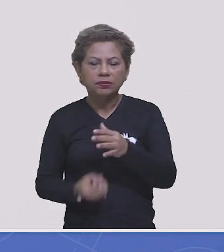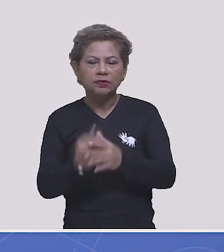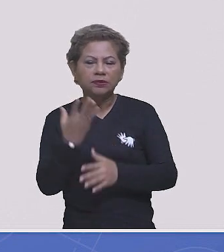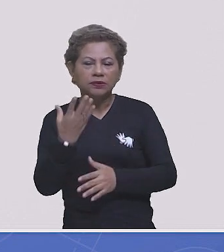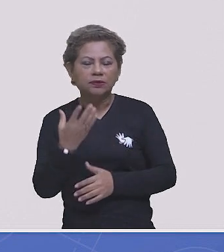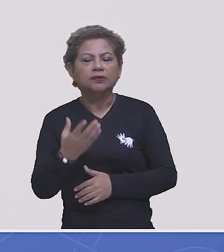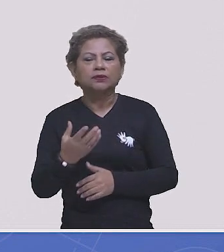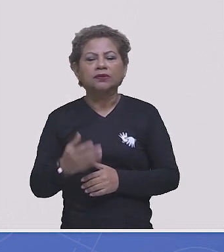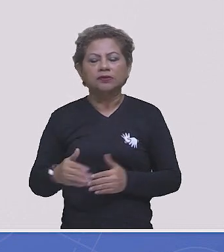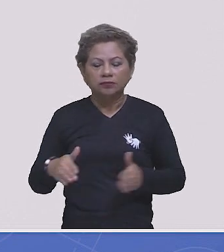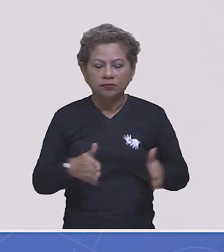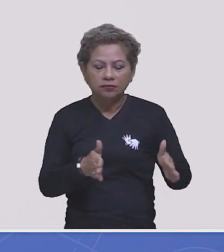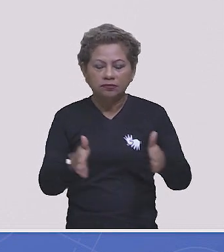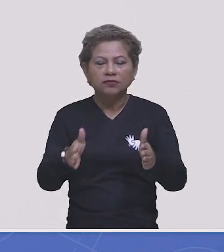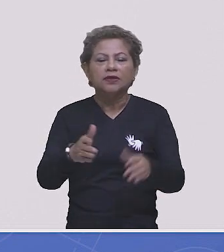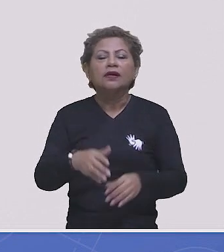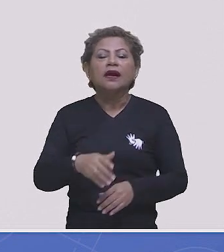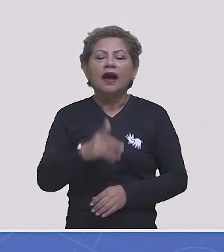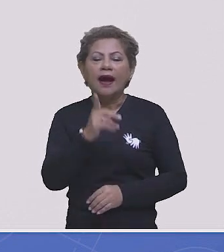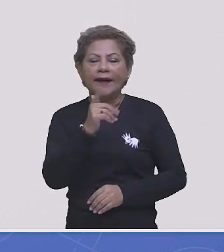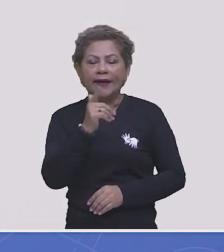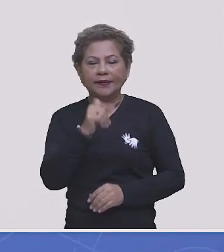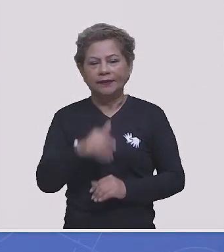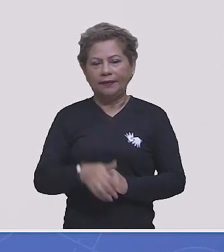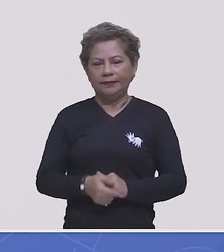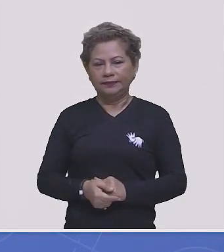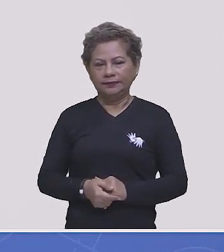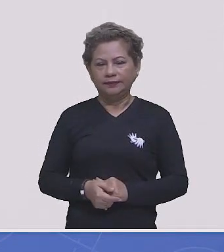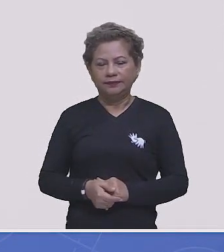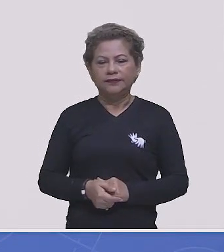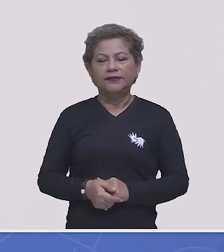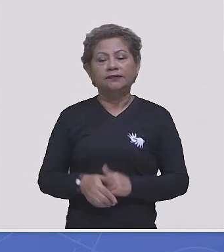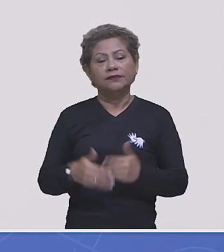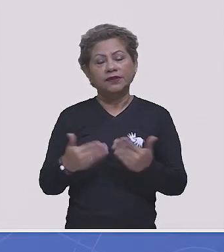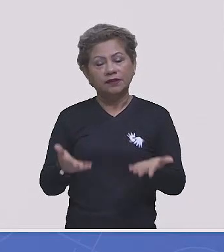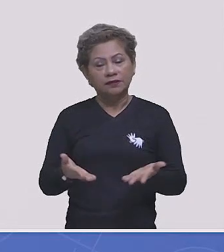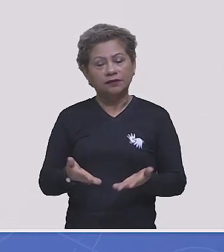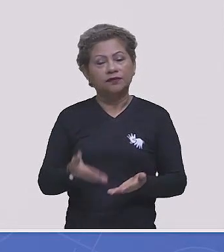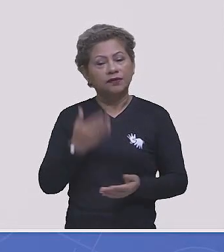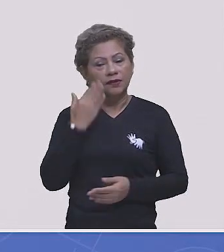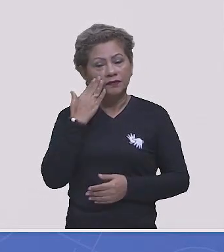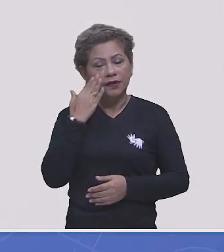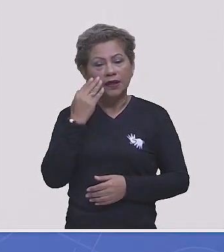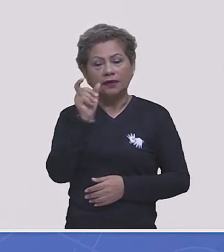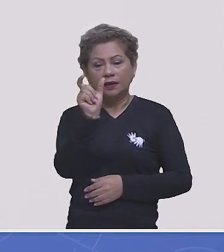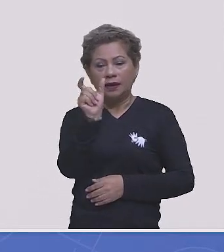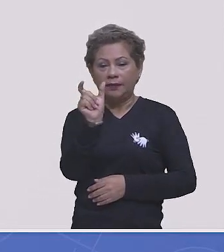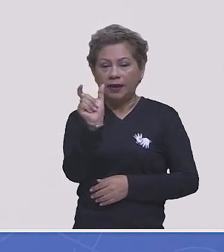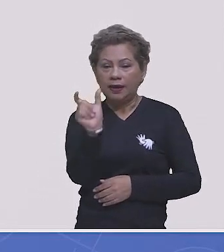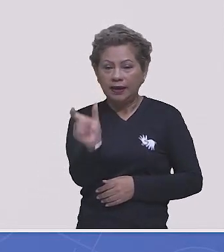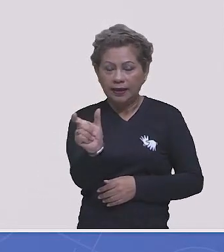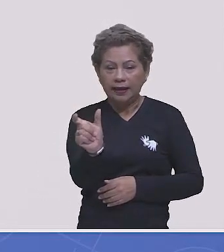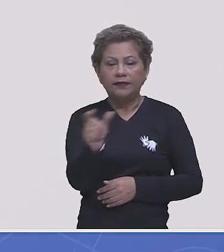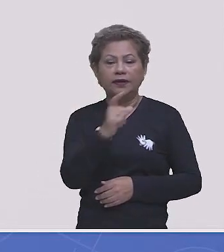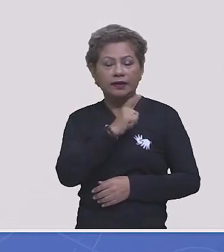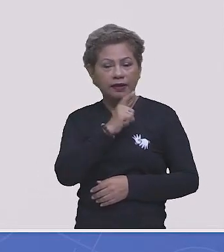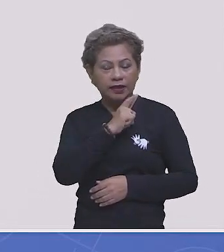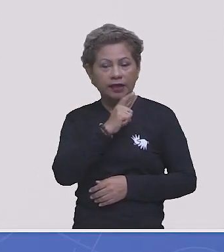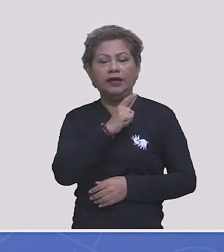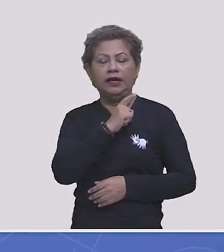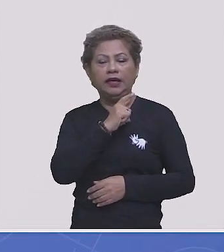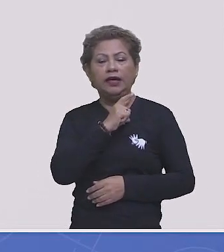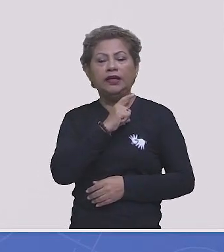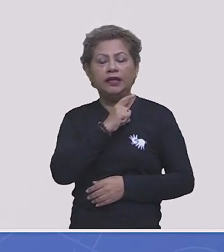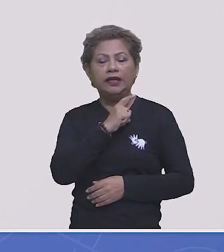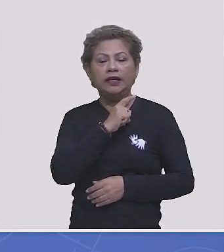ela estava dando um conceito diferente para aqueduto. Os aquedutos, como vocês estão vendo aí na imagem, eles tinham a função de conduzir